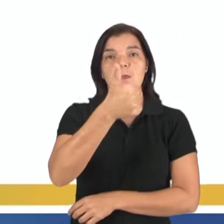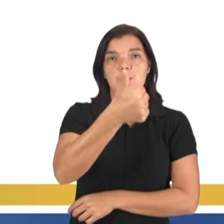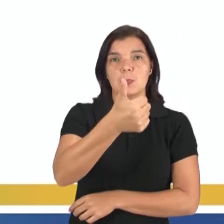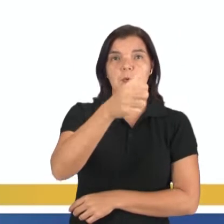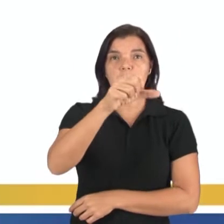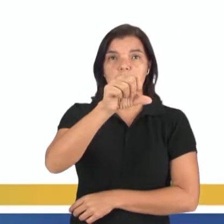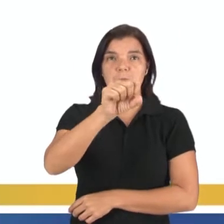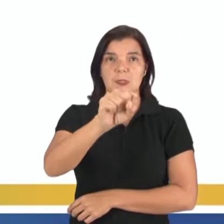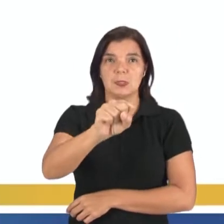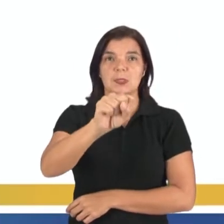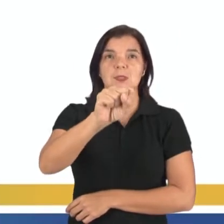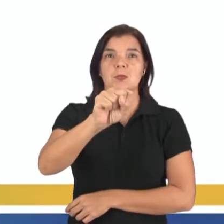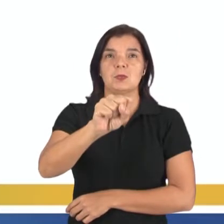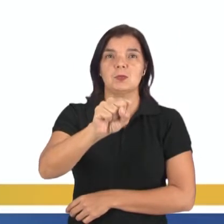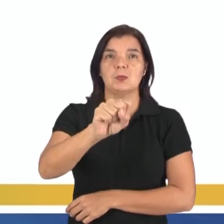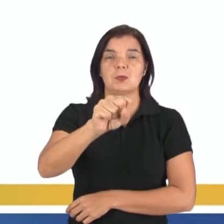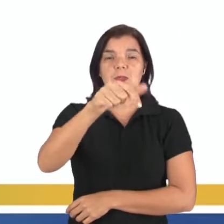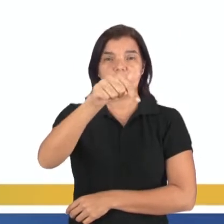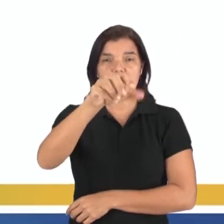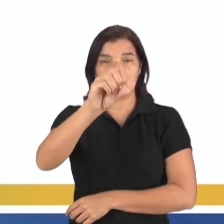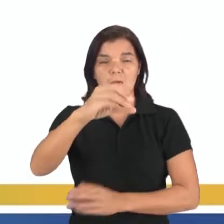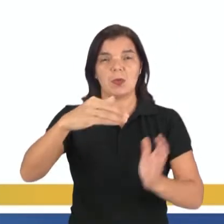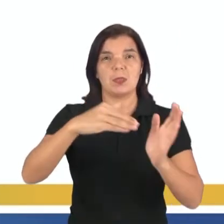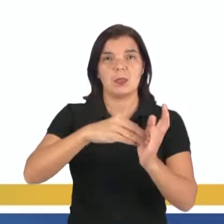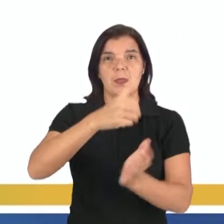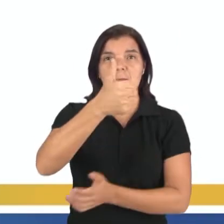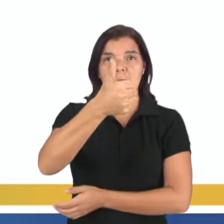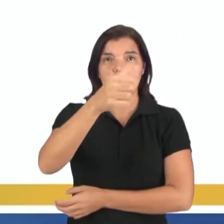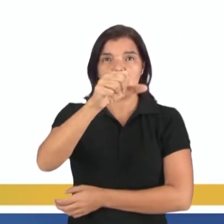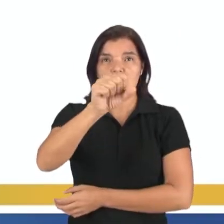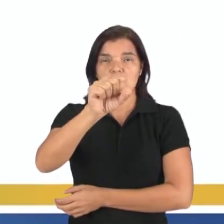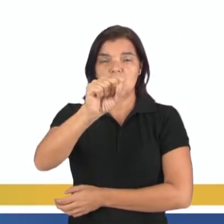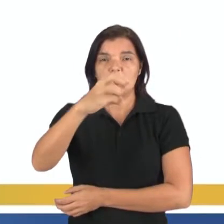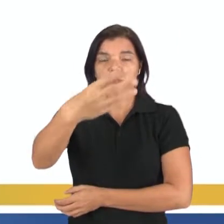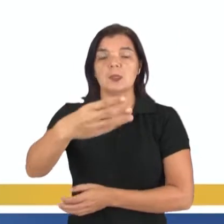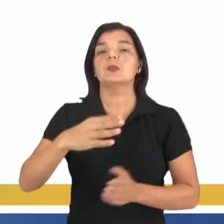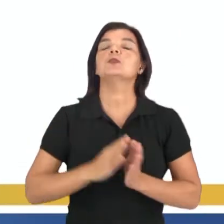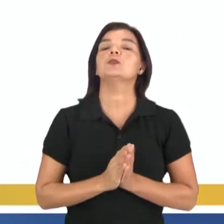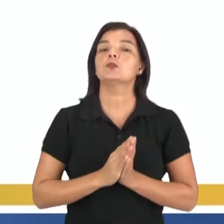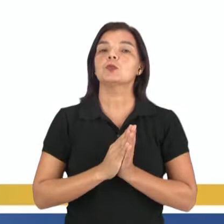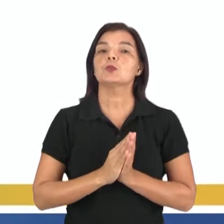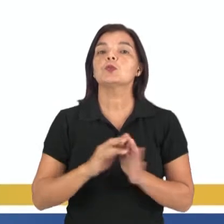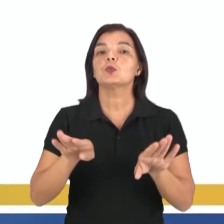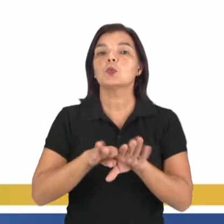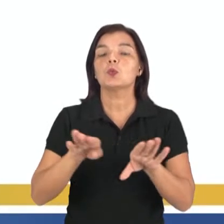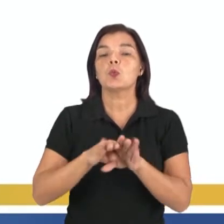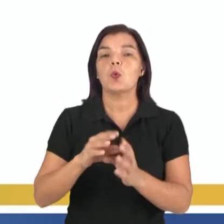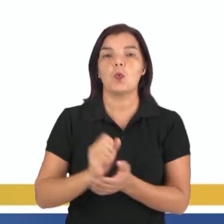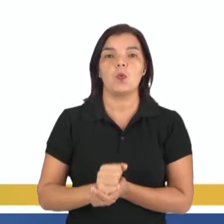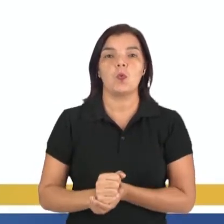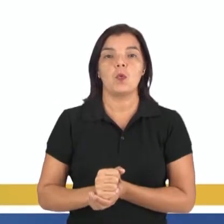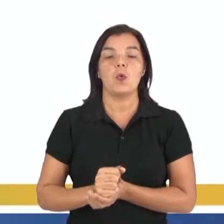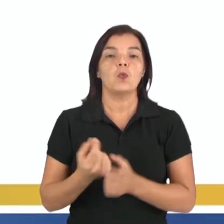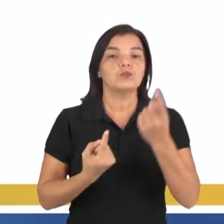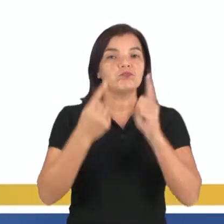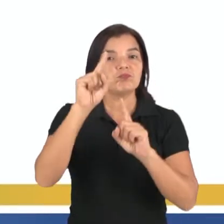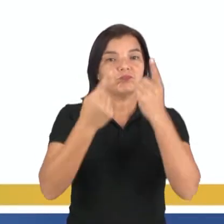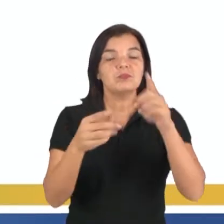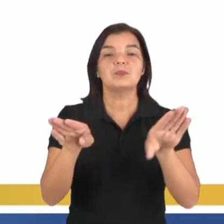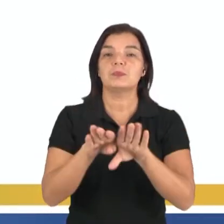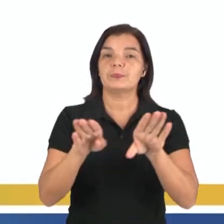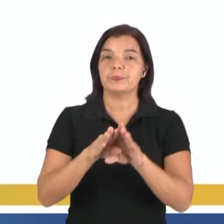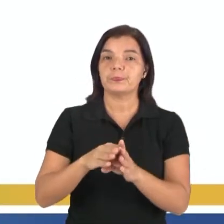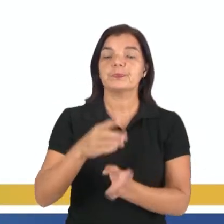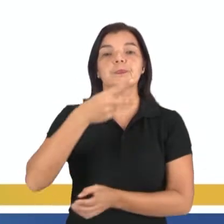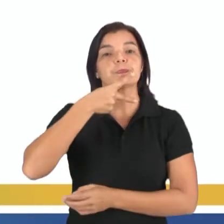1879 e 1887, com os vizinhos Chile, A Bolívia e o Peru